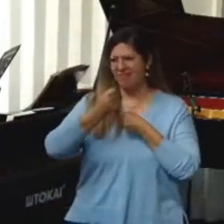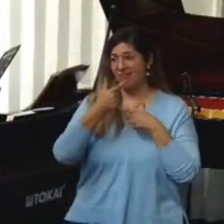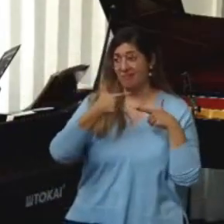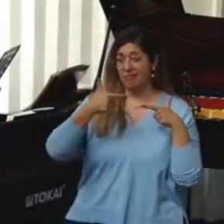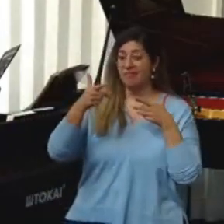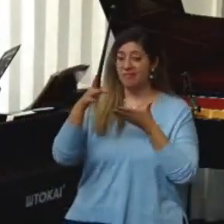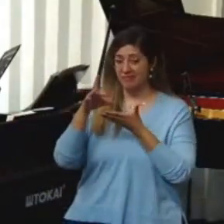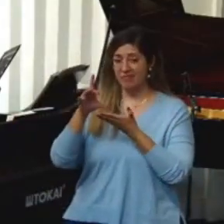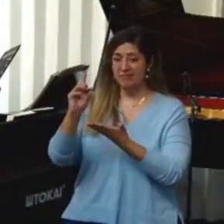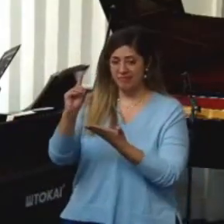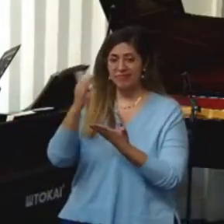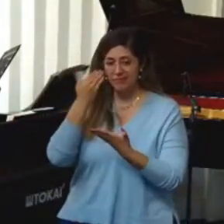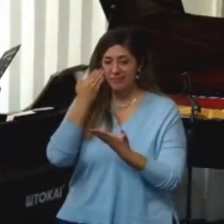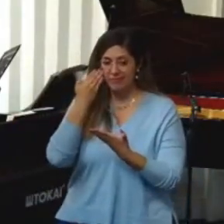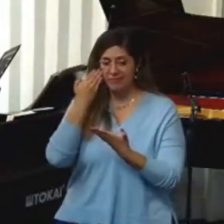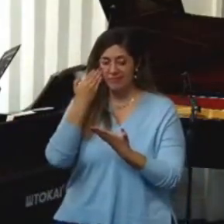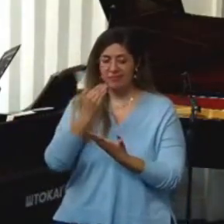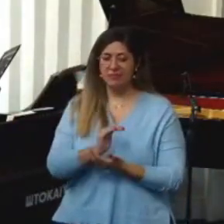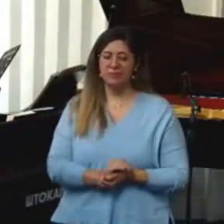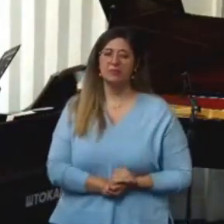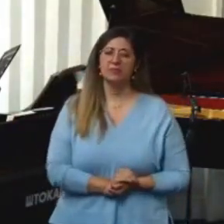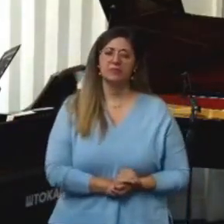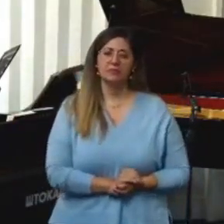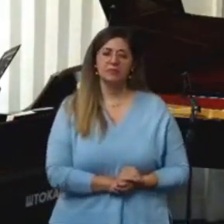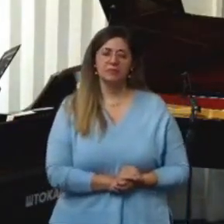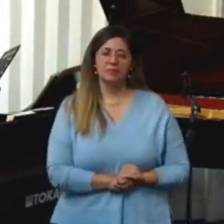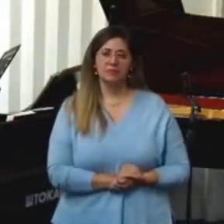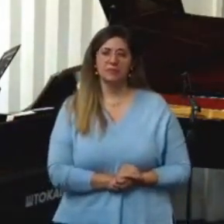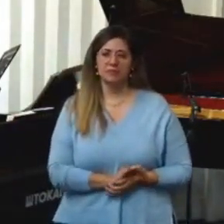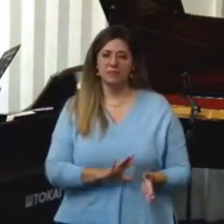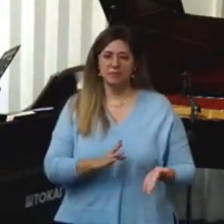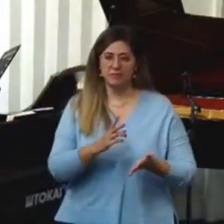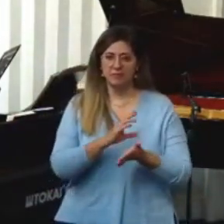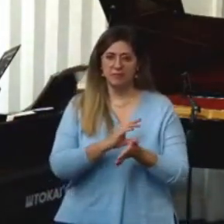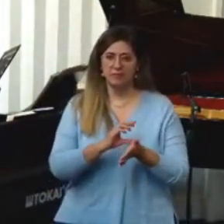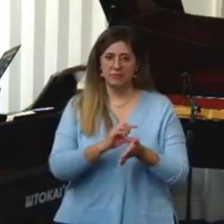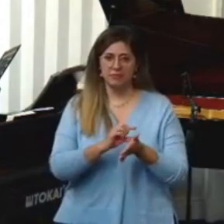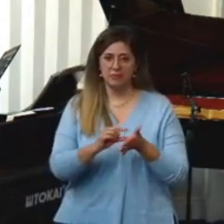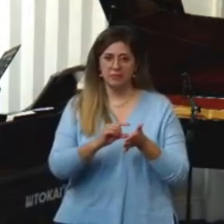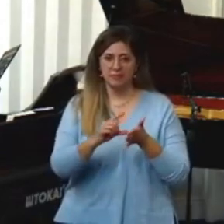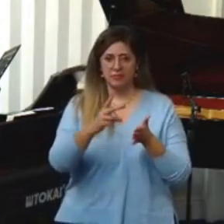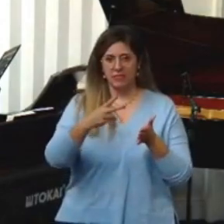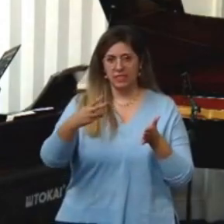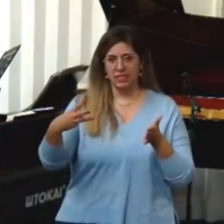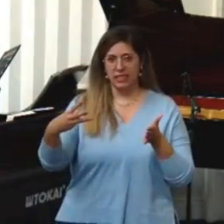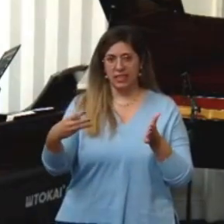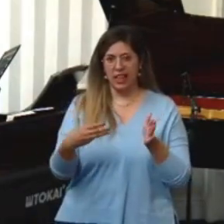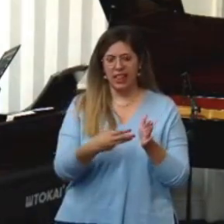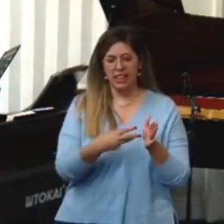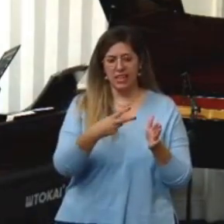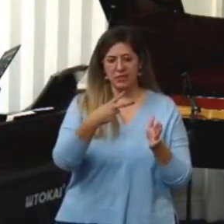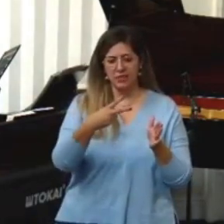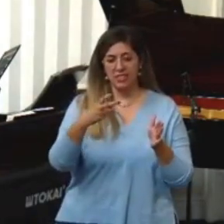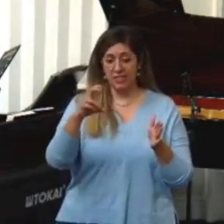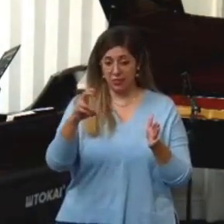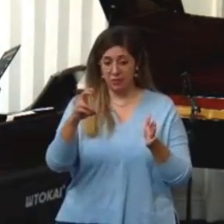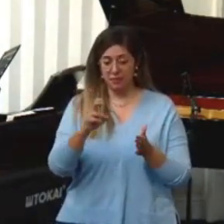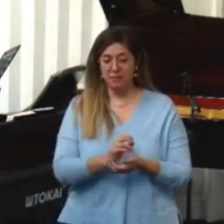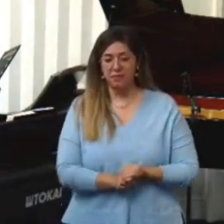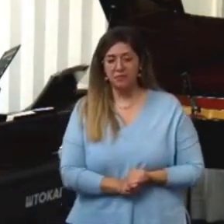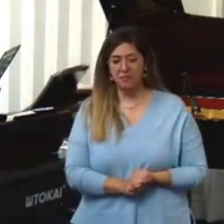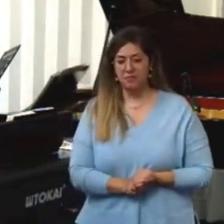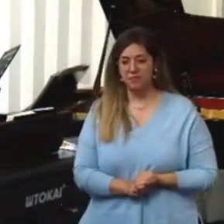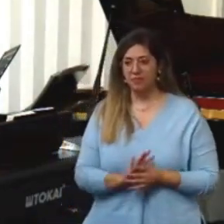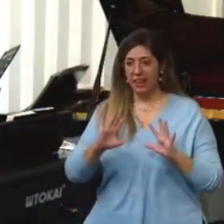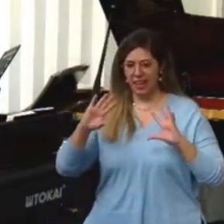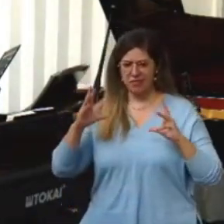aconteceu aqui, dos versículos 23 a 25. Vejam a festa